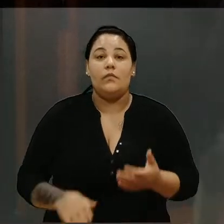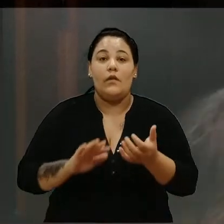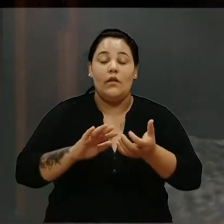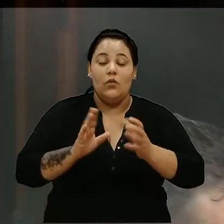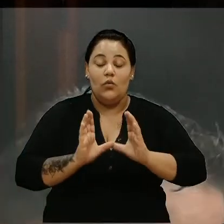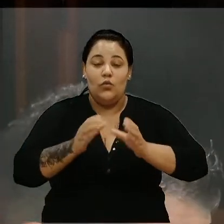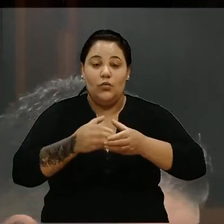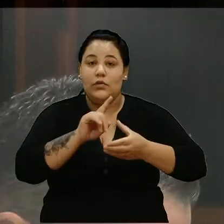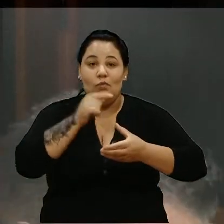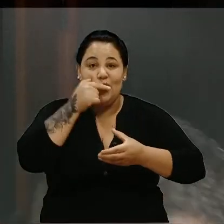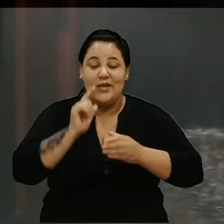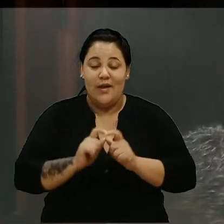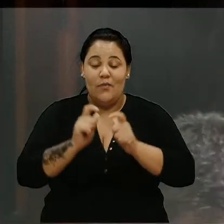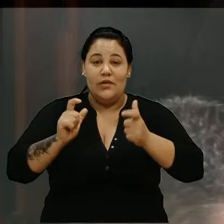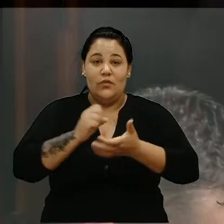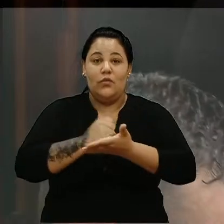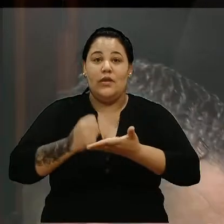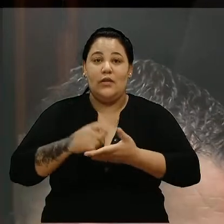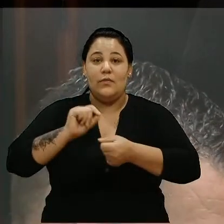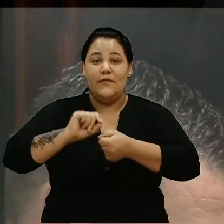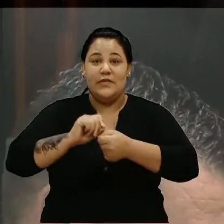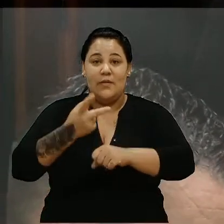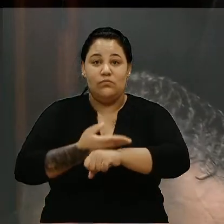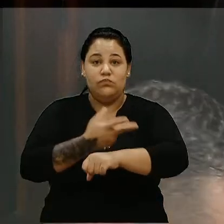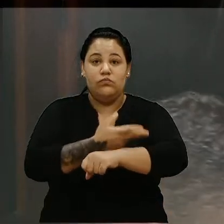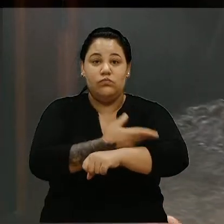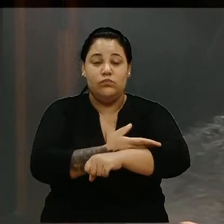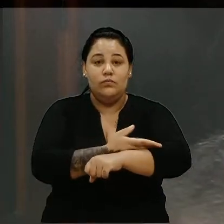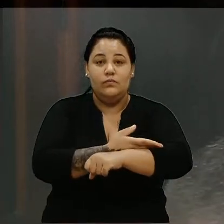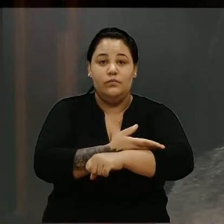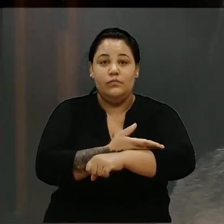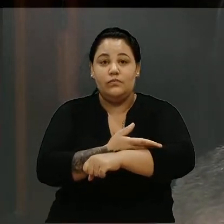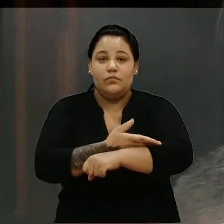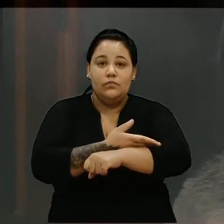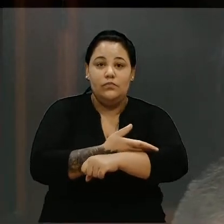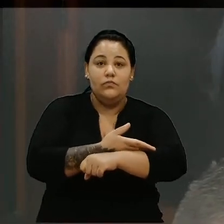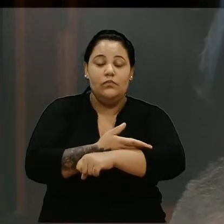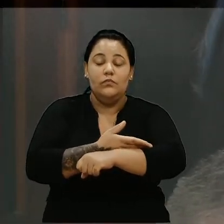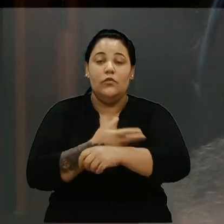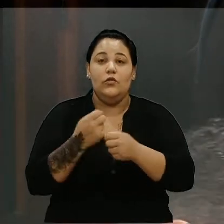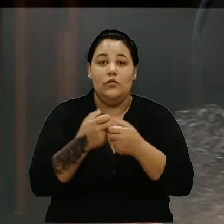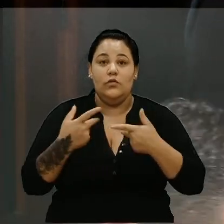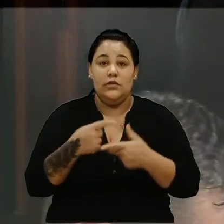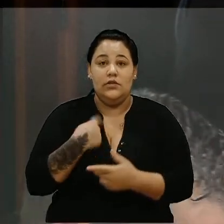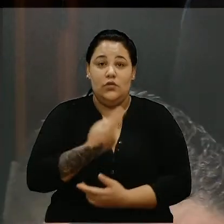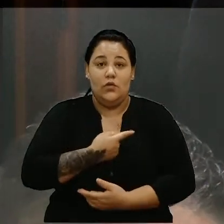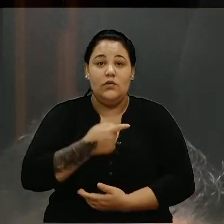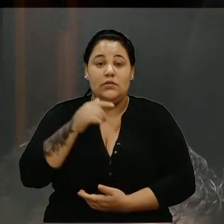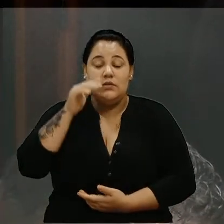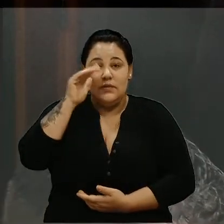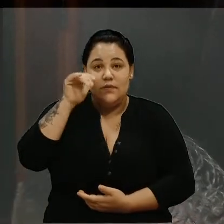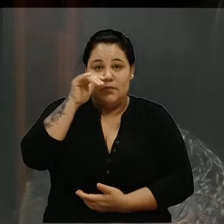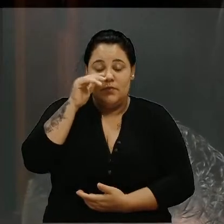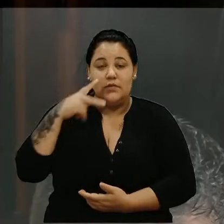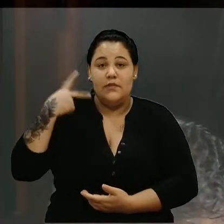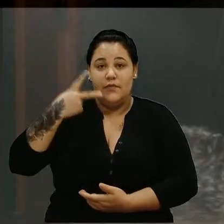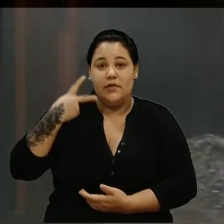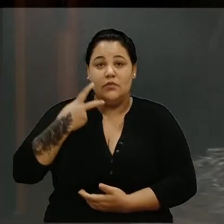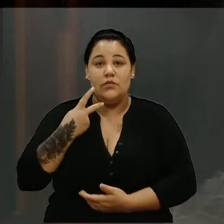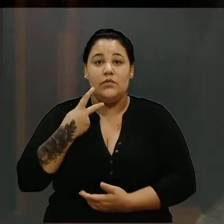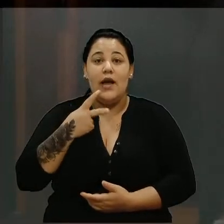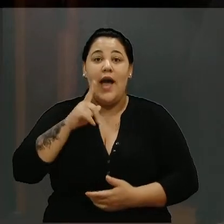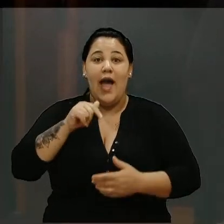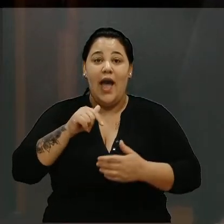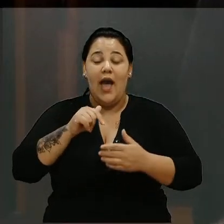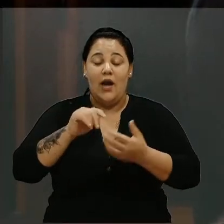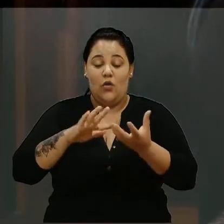bairros, por exemplo. Então, são questões que nós, vereadores, precisamos olhar, porque, como eu falei no início, a Codeca é um patrimônio, sim,